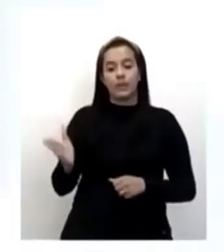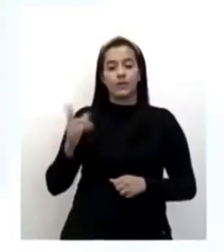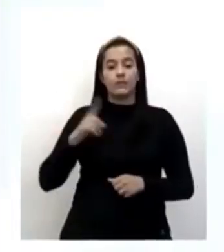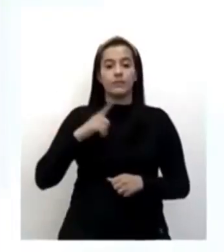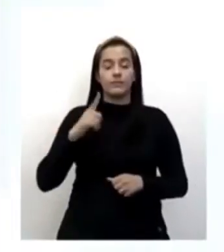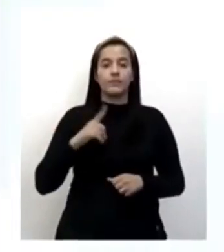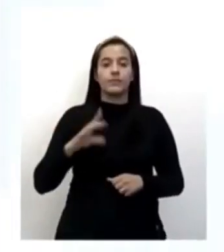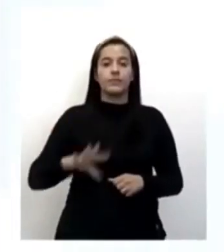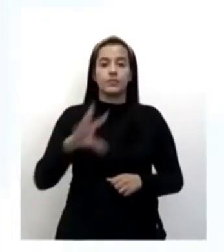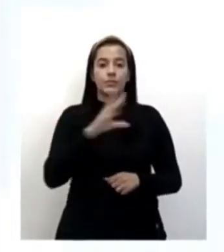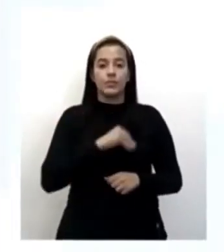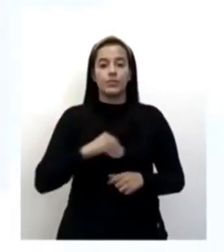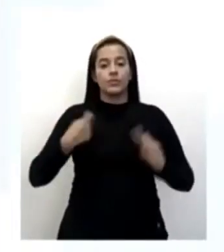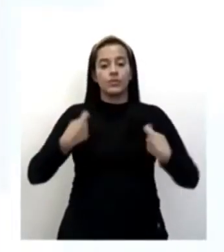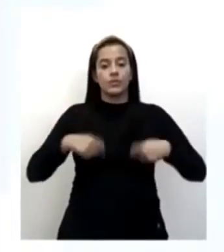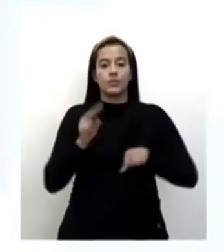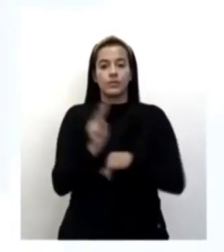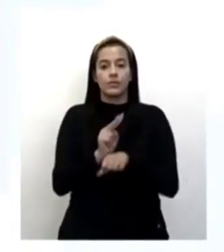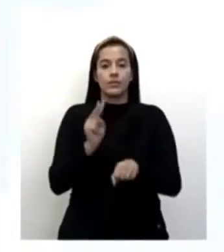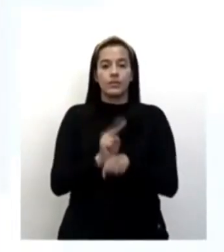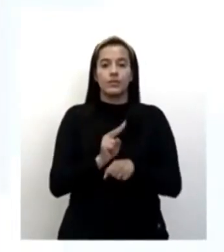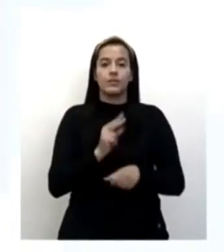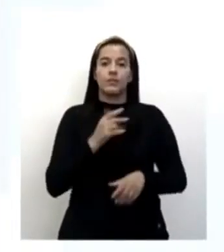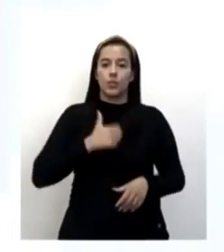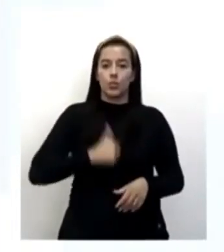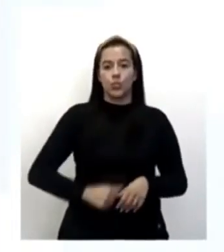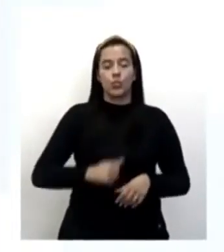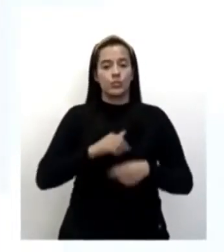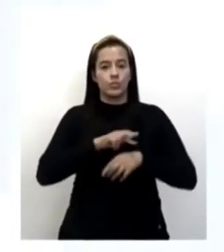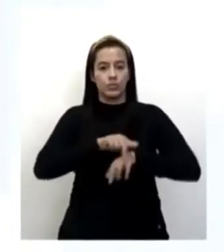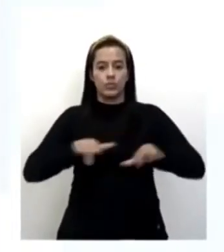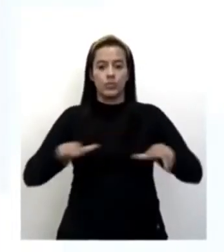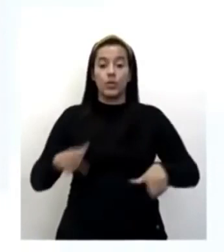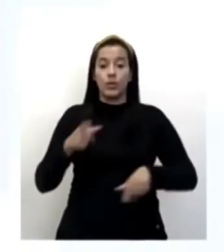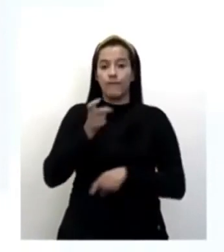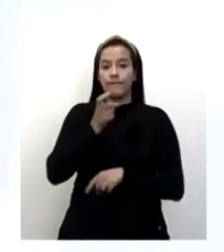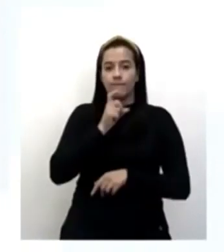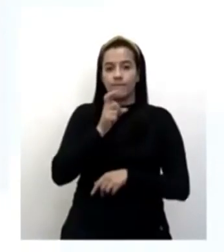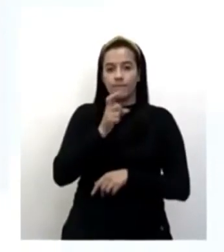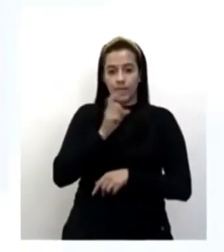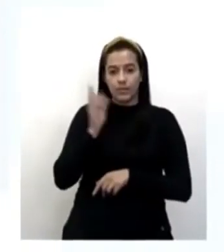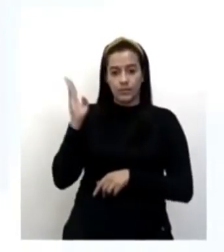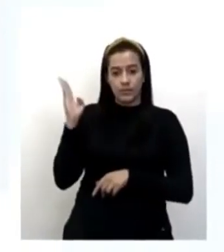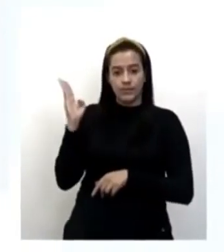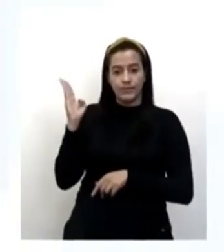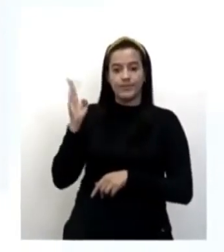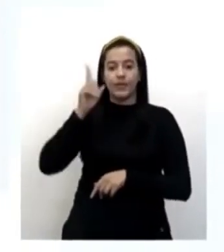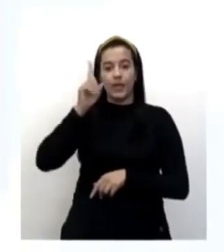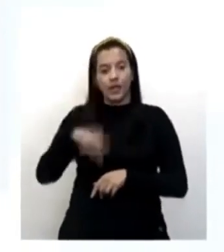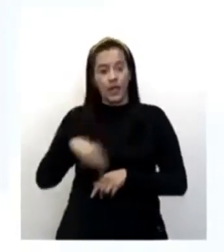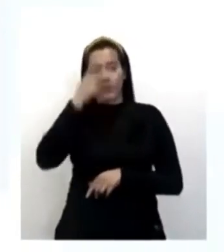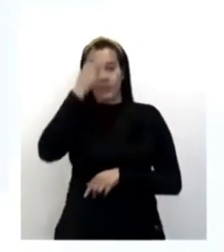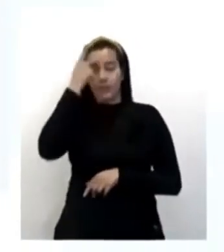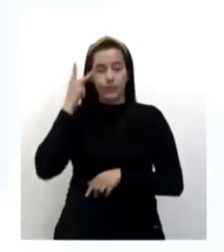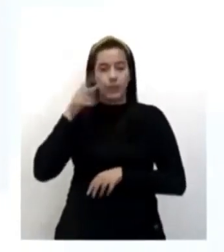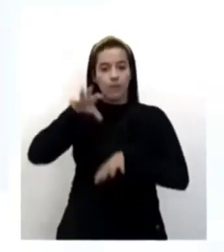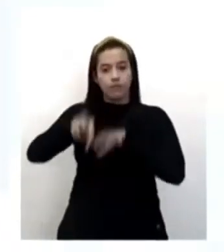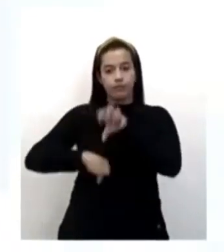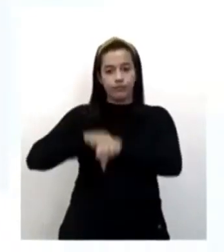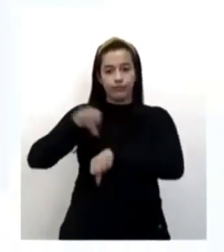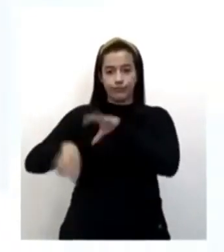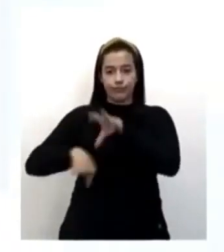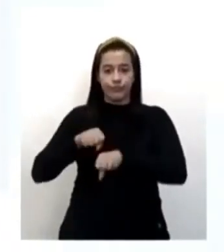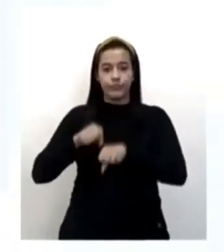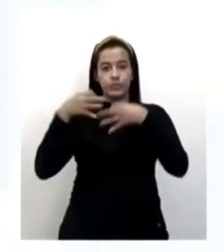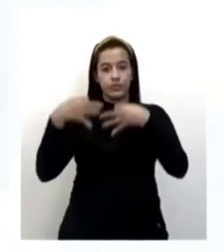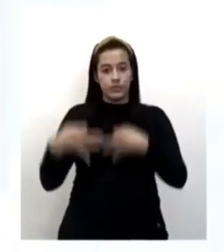temos aí coleta e tratamento de esgoto. O que está em verde é a questão aí da coleta, do atendimento adequado. O